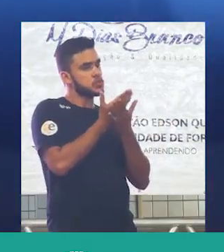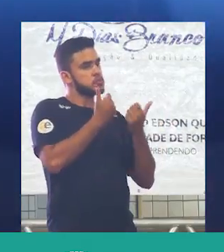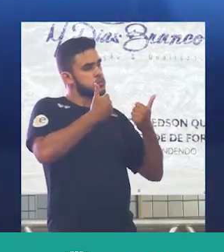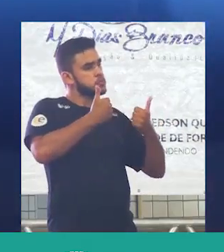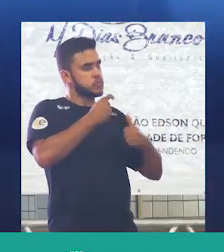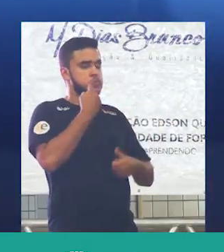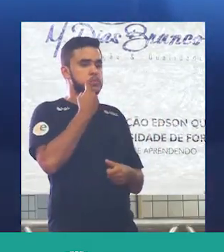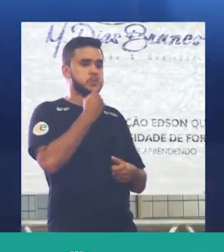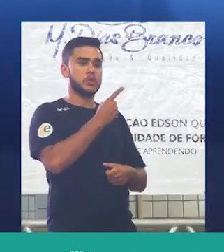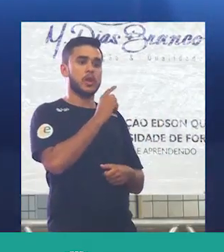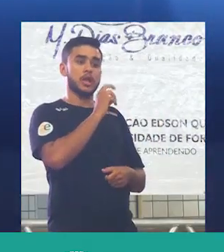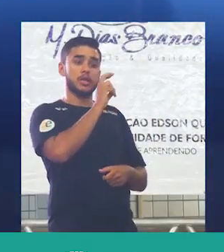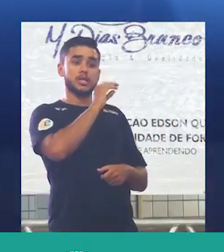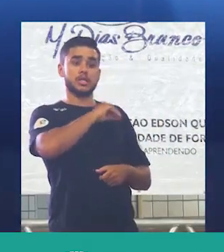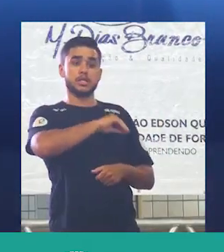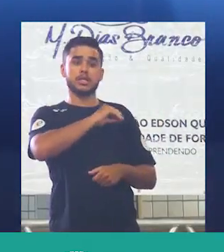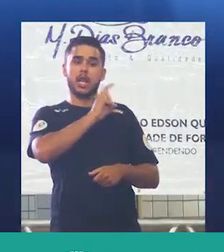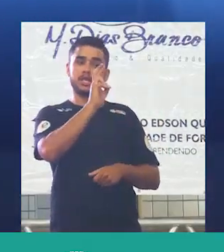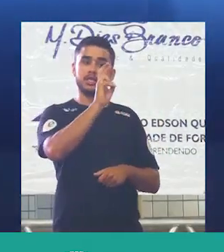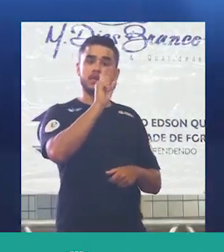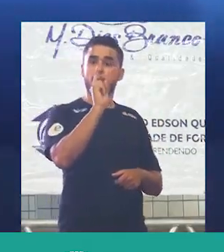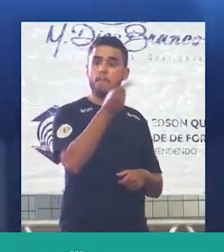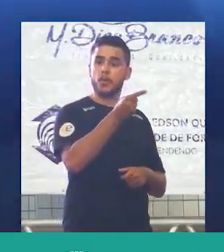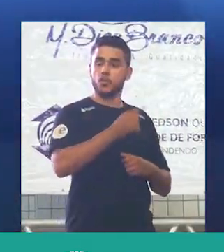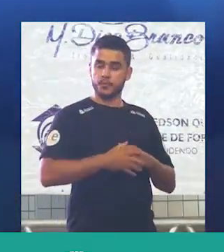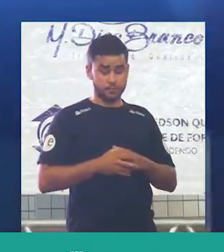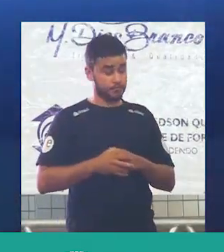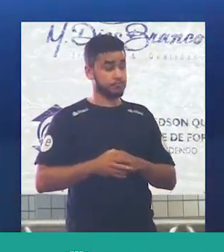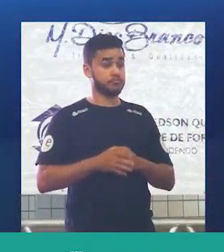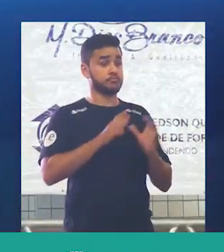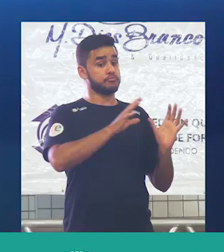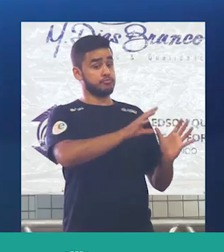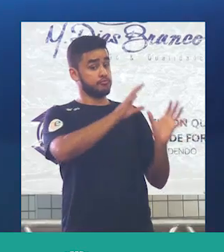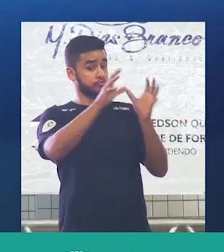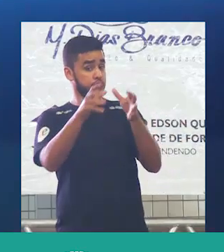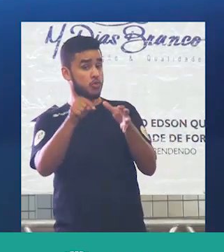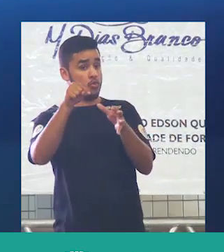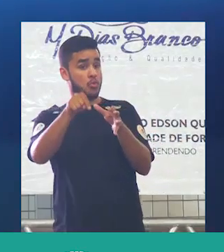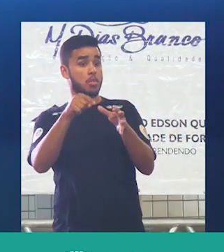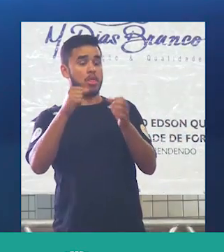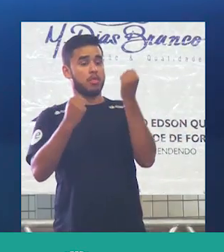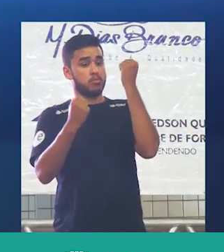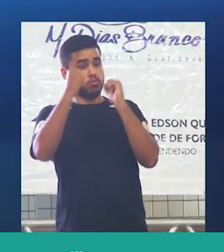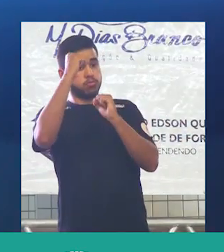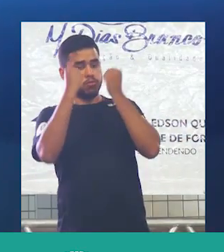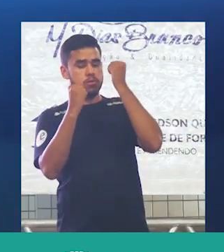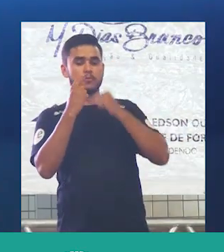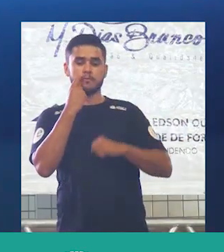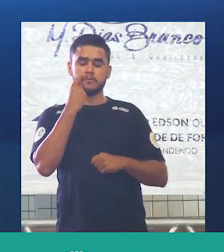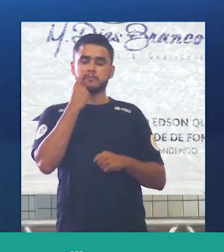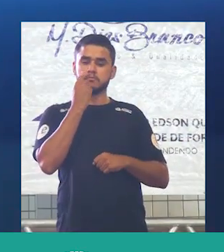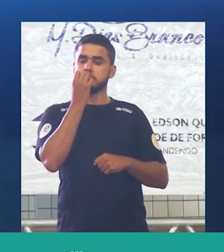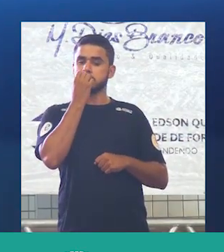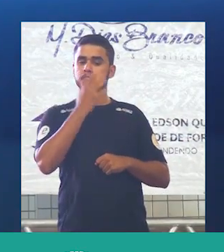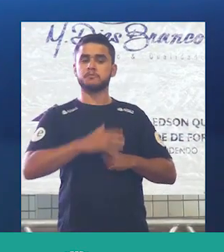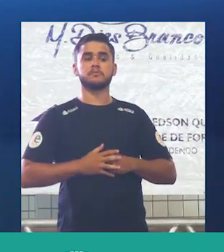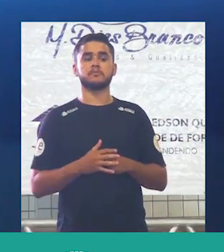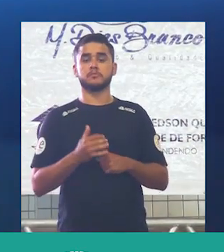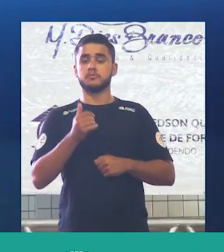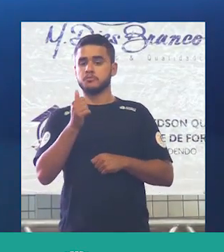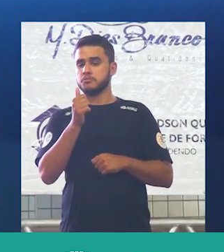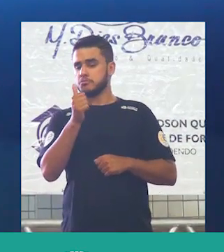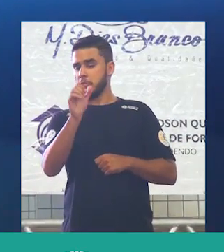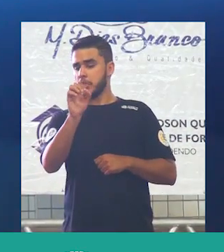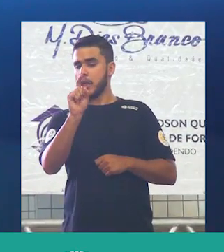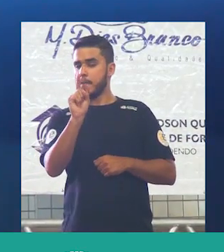vou pagar 5.000 por mês. Esses operários aqui, mais especializados ainda, eu vou